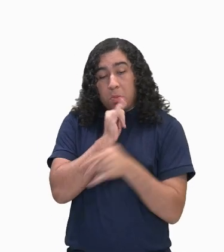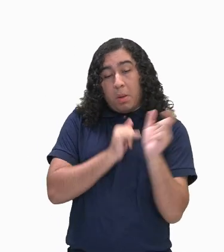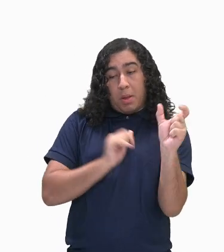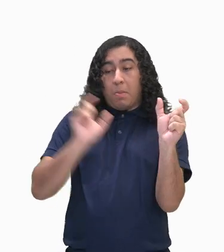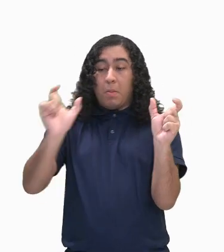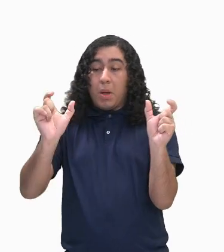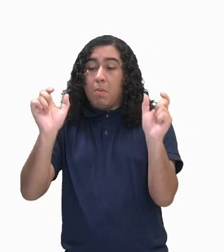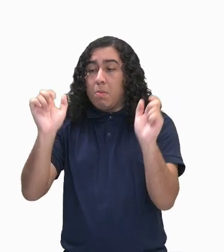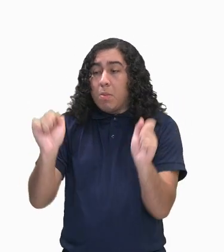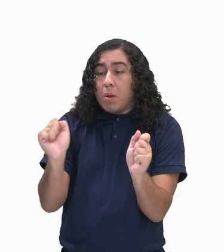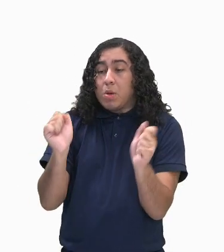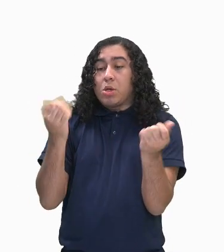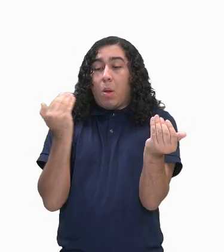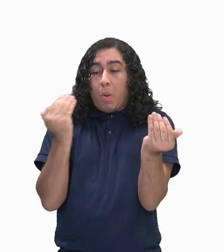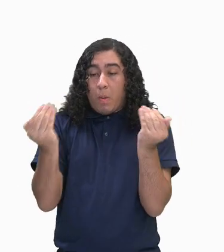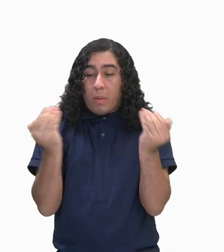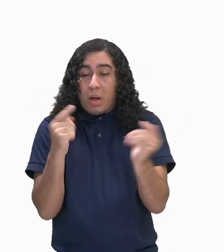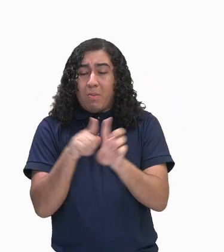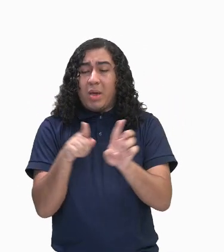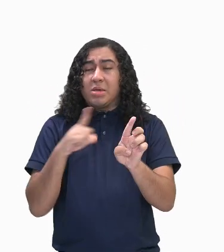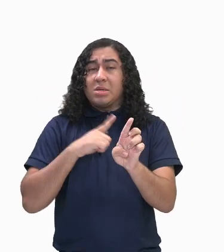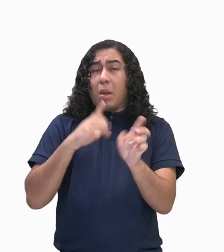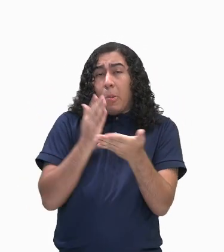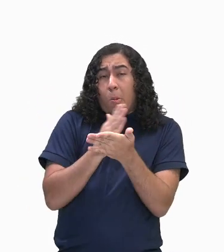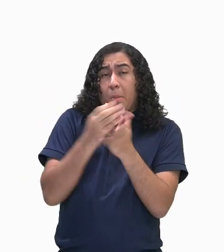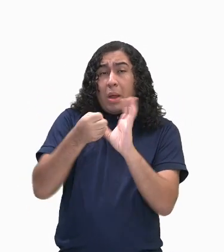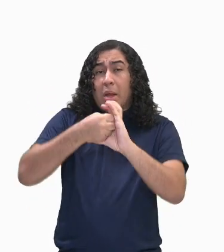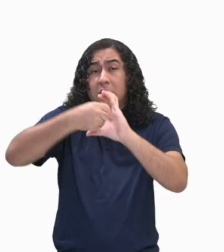sejam comparados. Essa